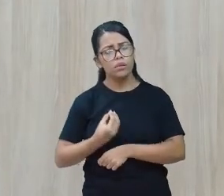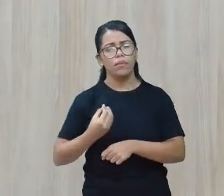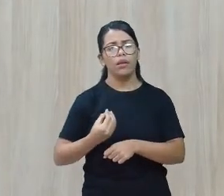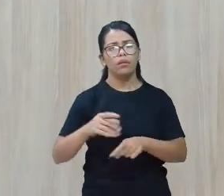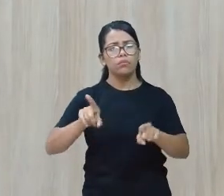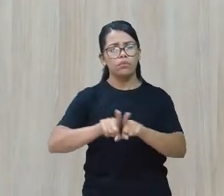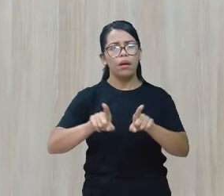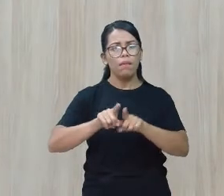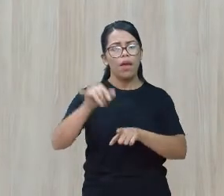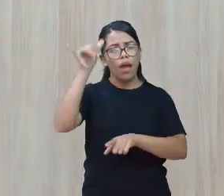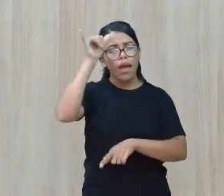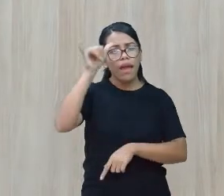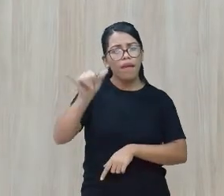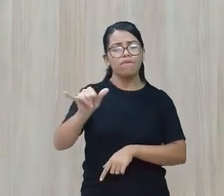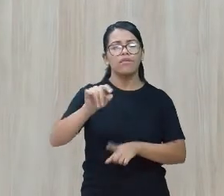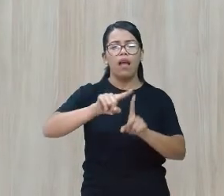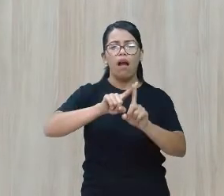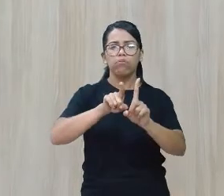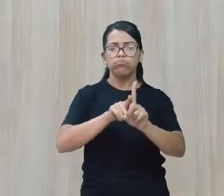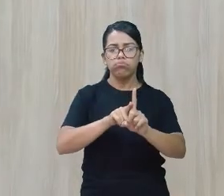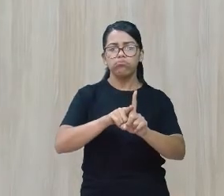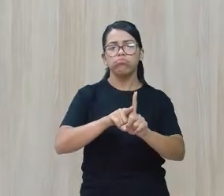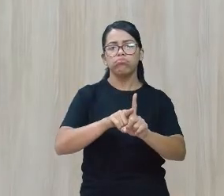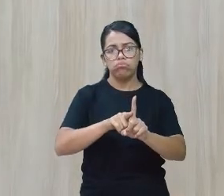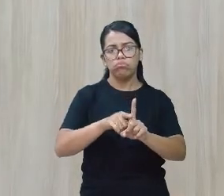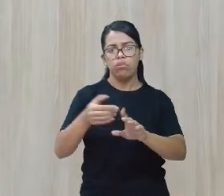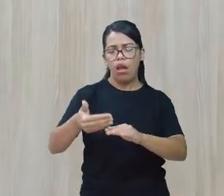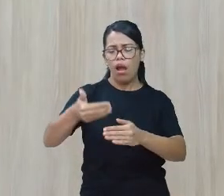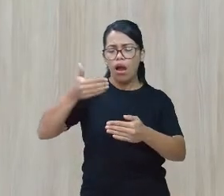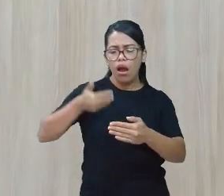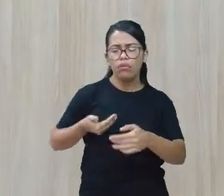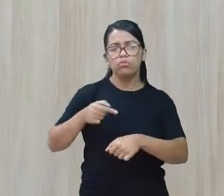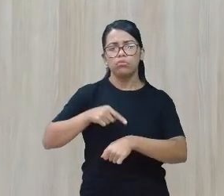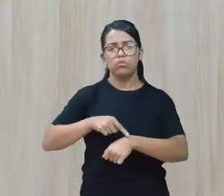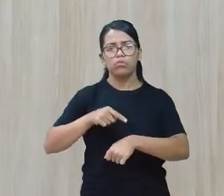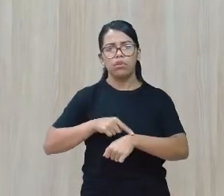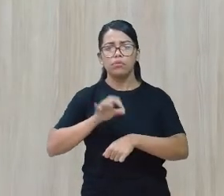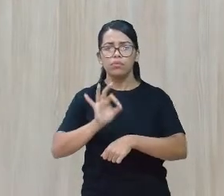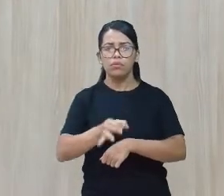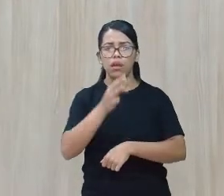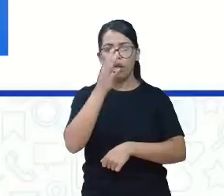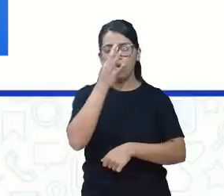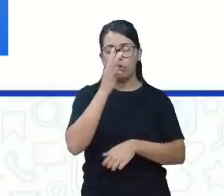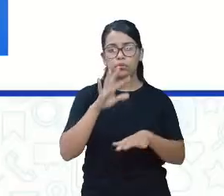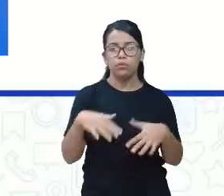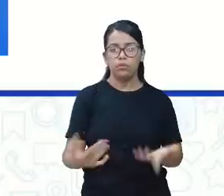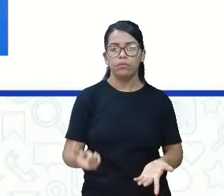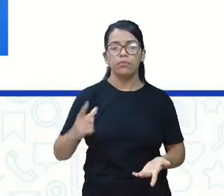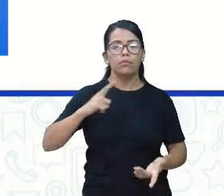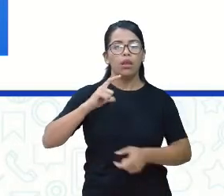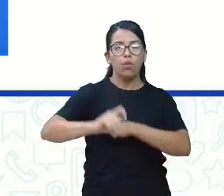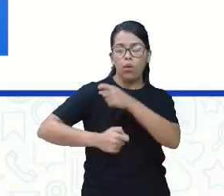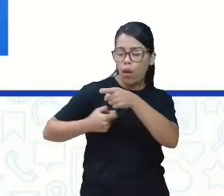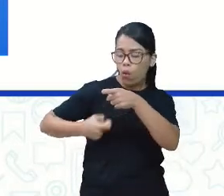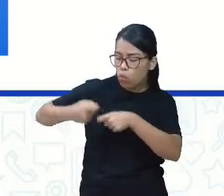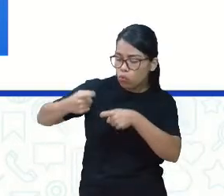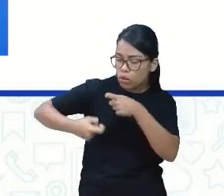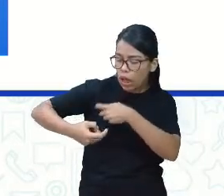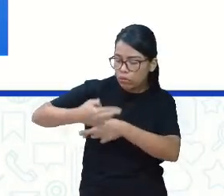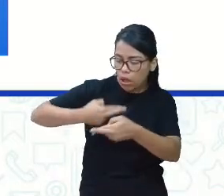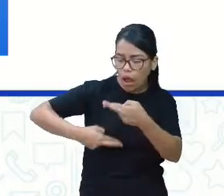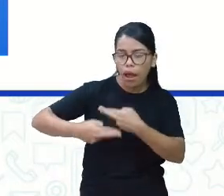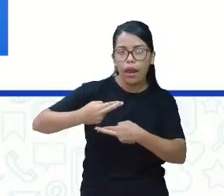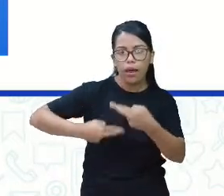evitar realmente uma gravidez precoce. E aí nós temos que a relação sexual, ela